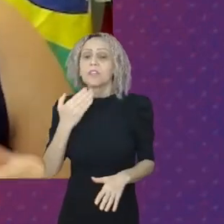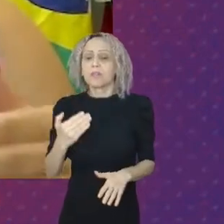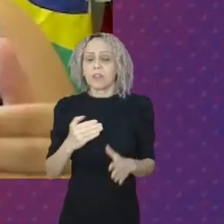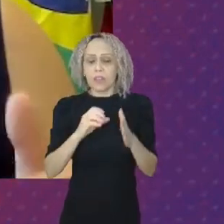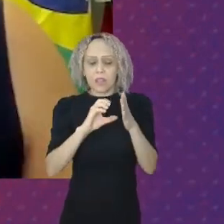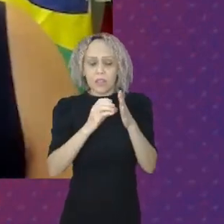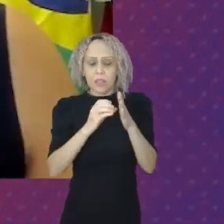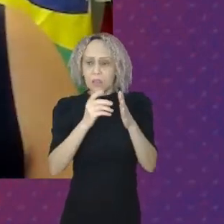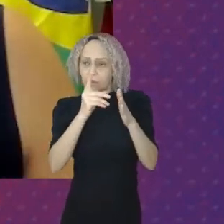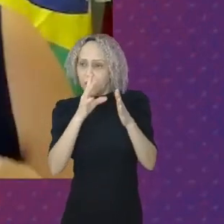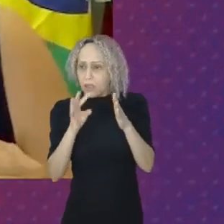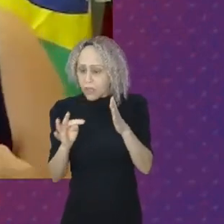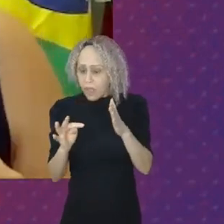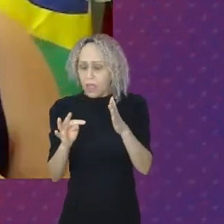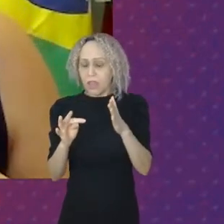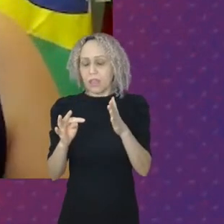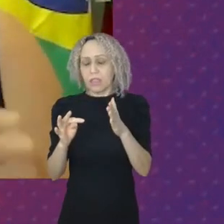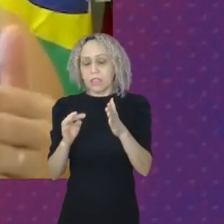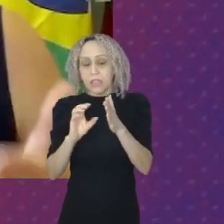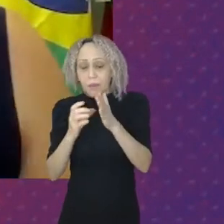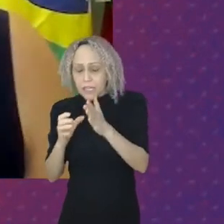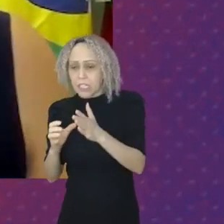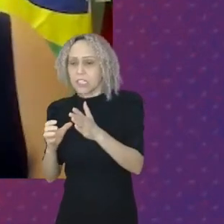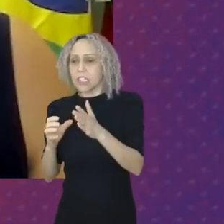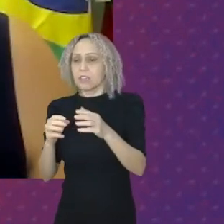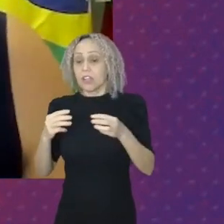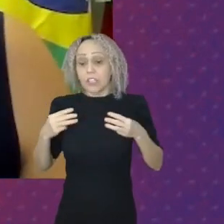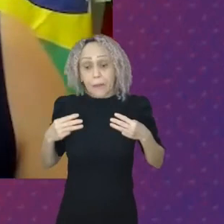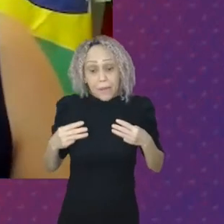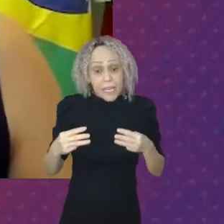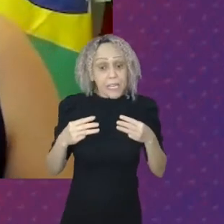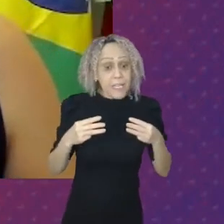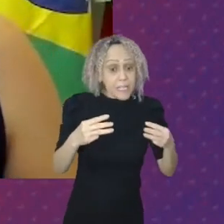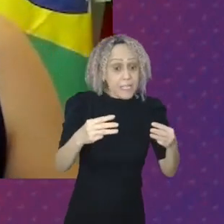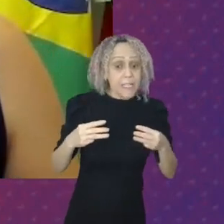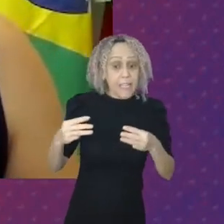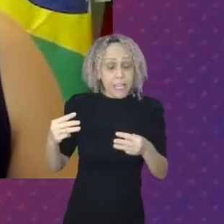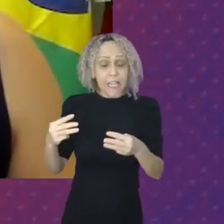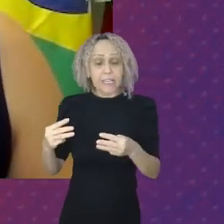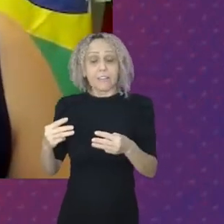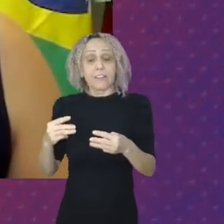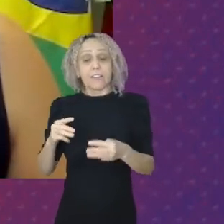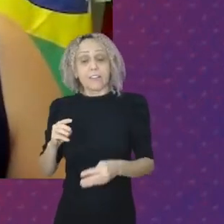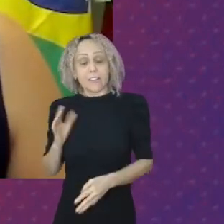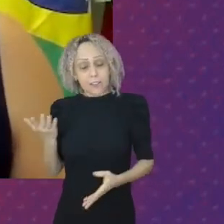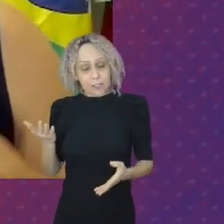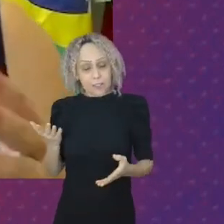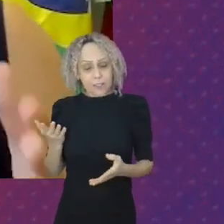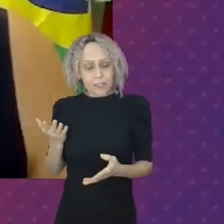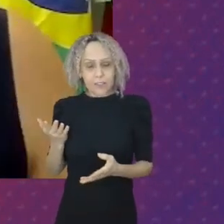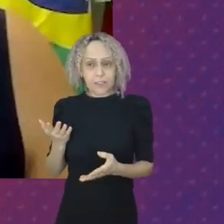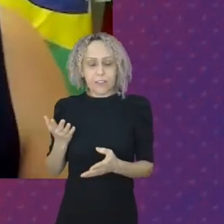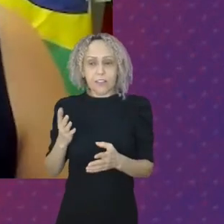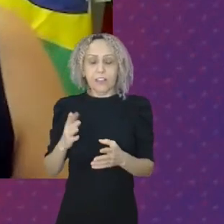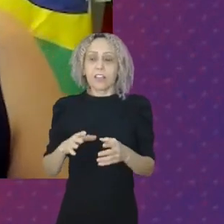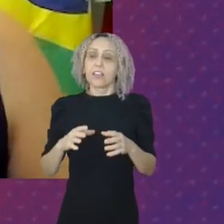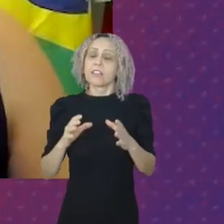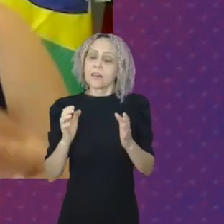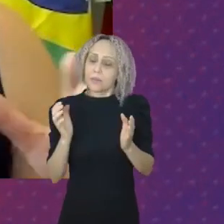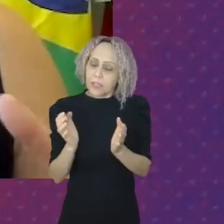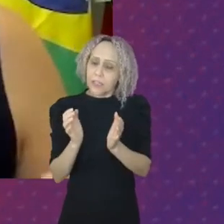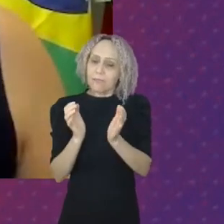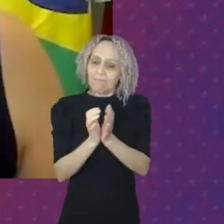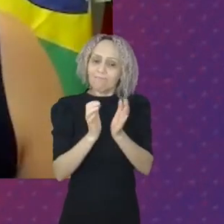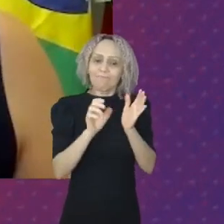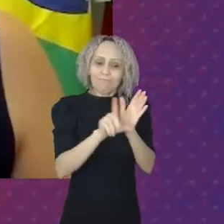o conjunto dos ministérios que dão resposta a todas essas questões, ao conjunto do judiciário brasileiro e